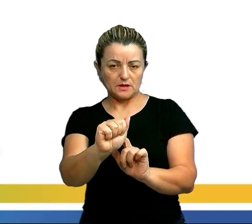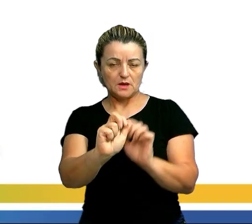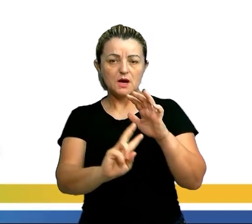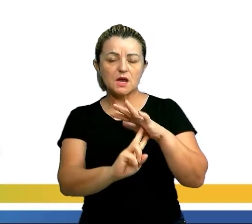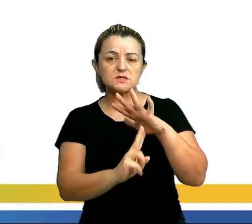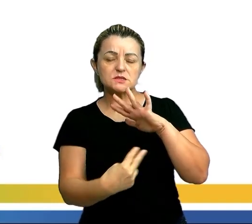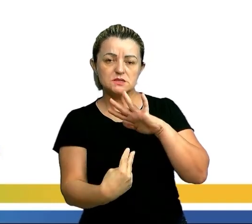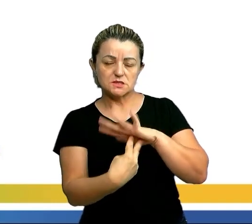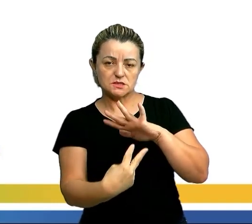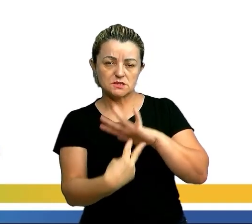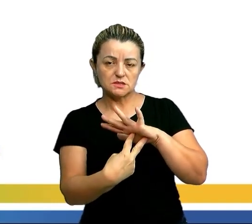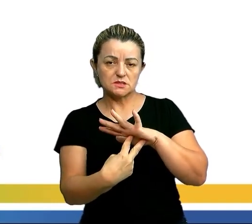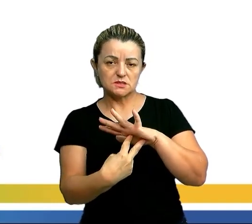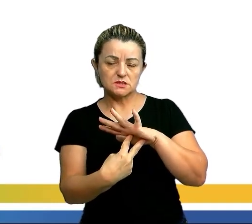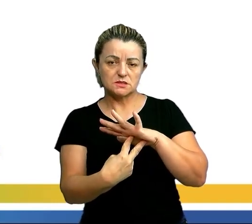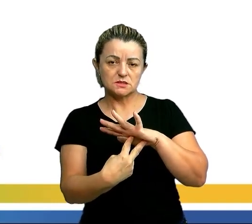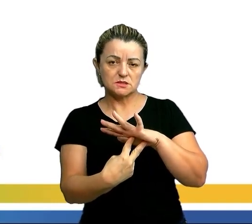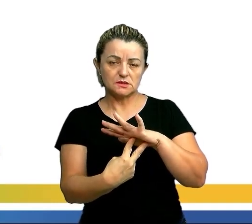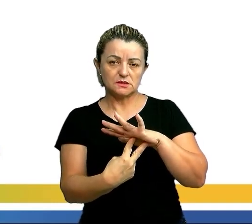significa